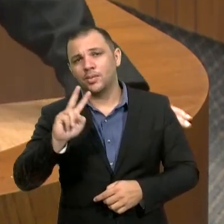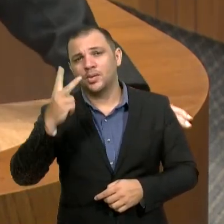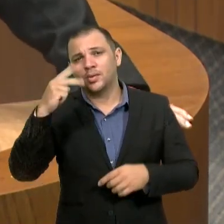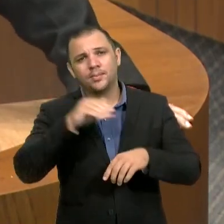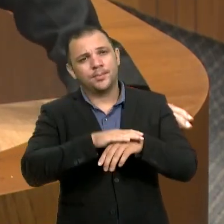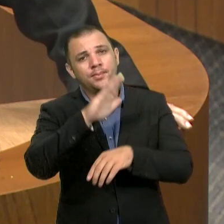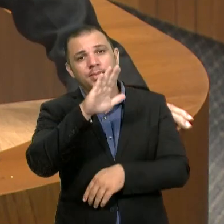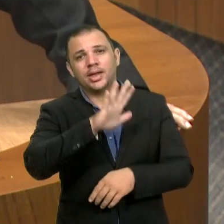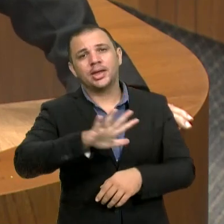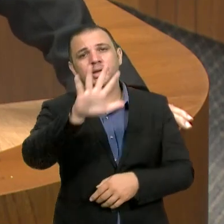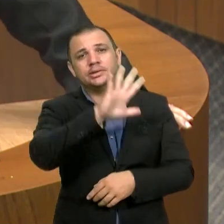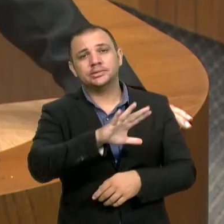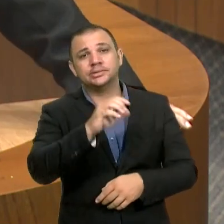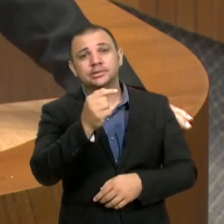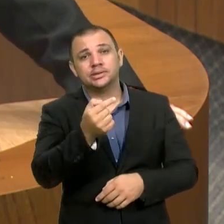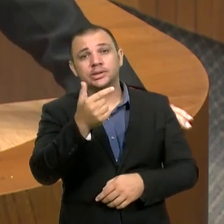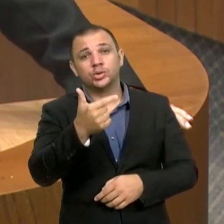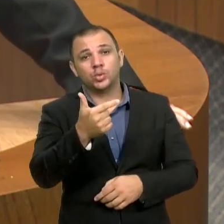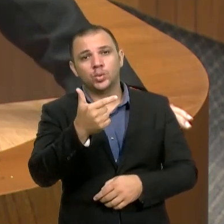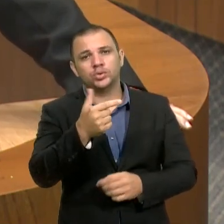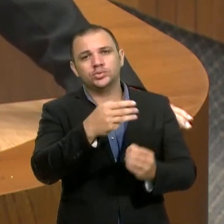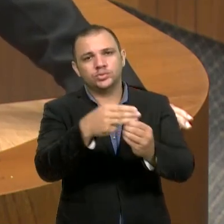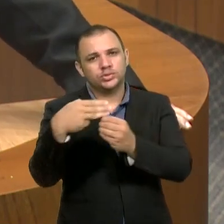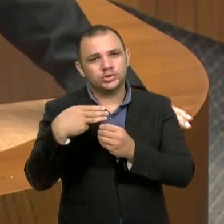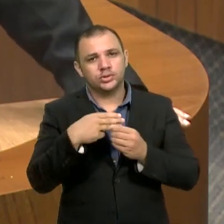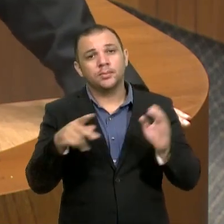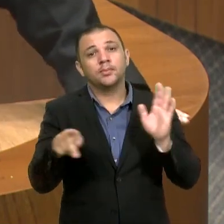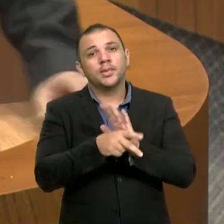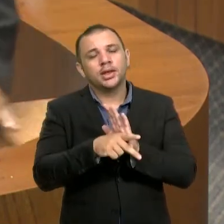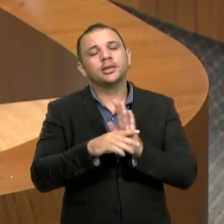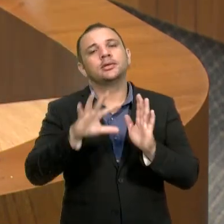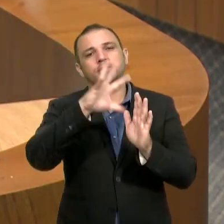bioma amazônico, e nós somos